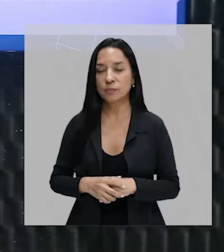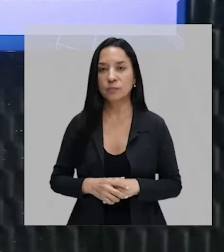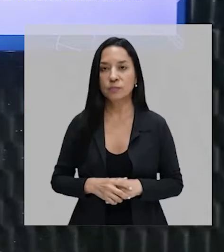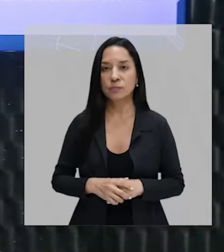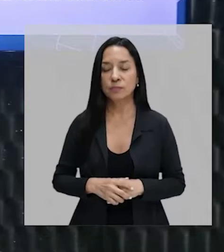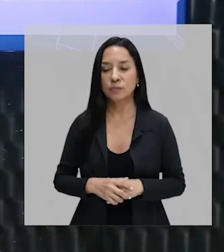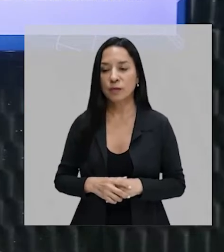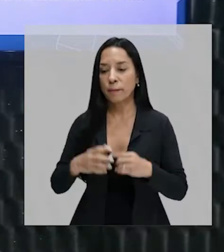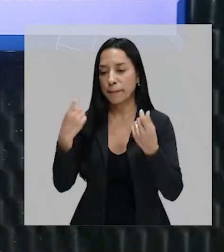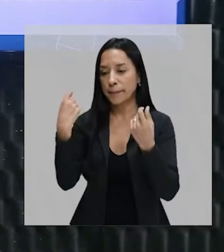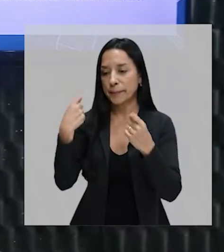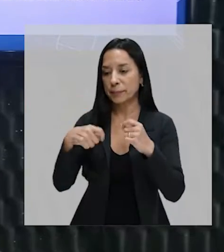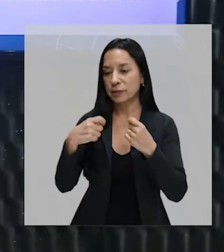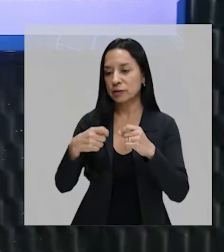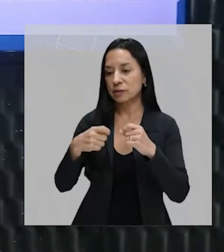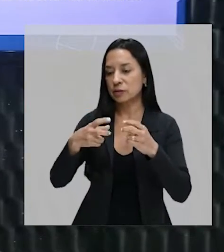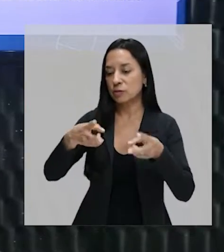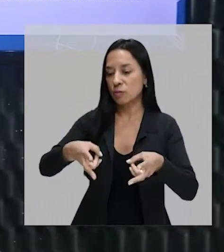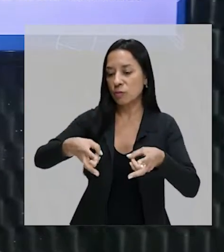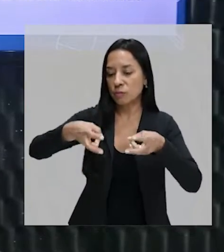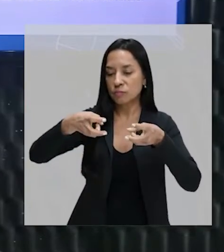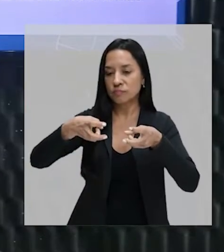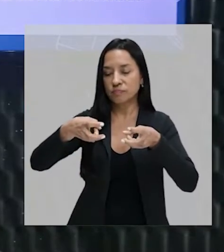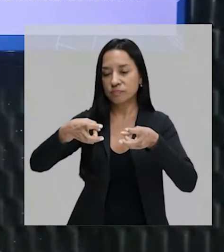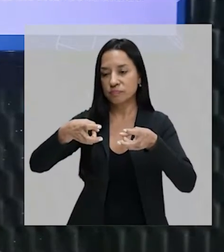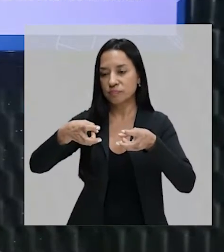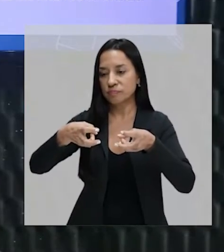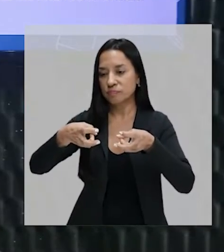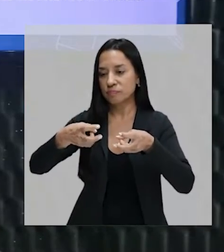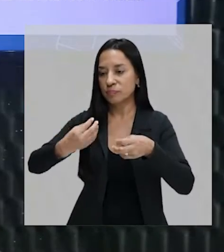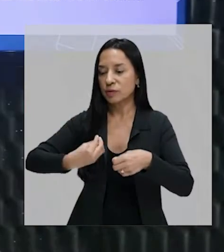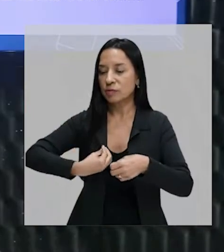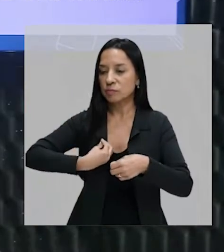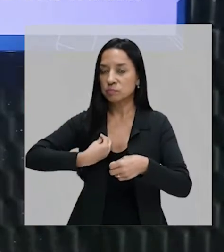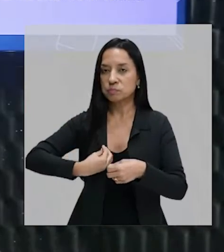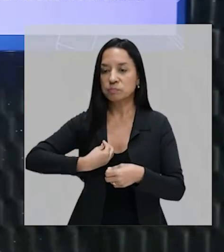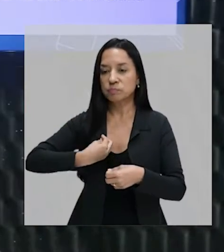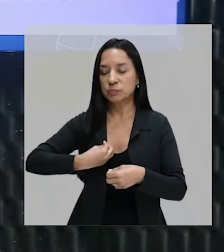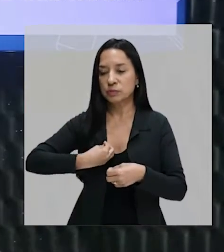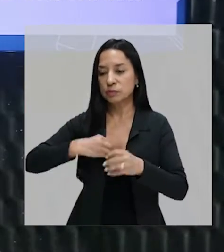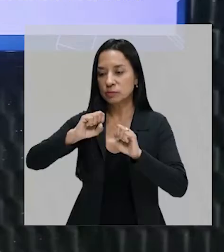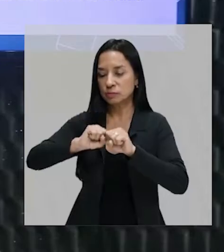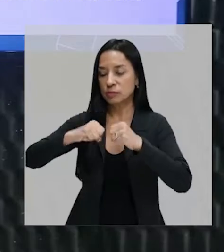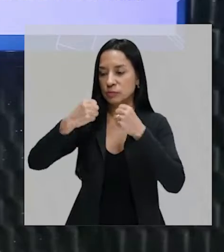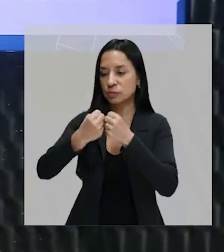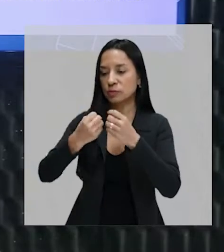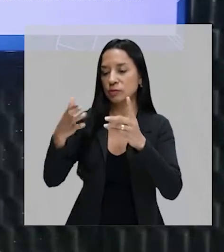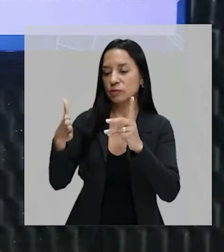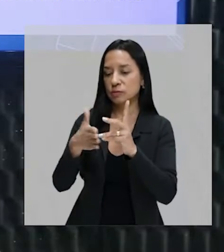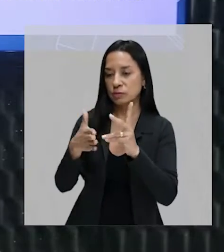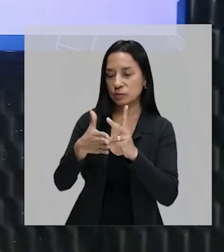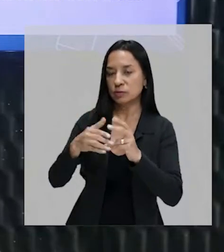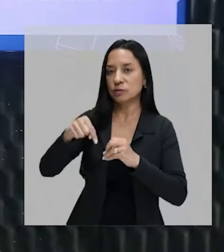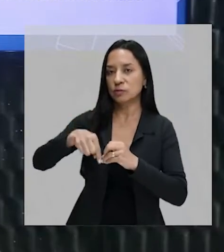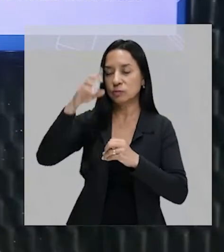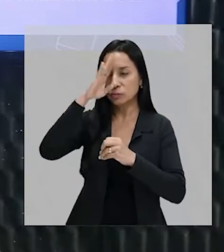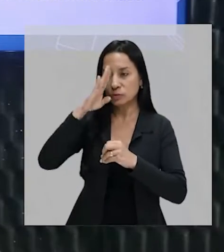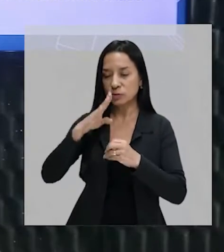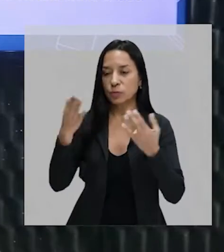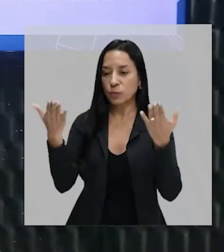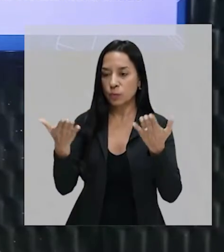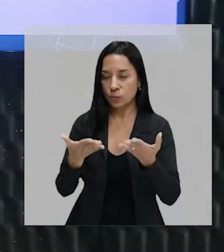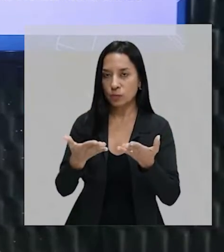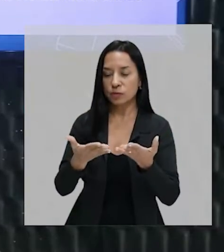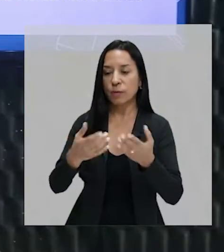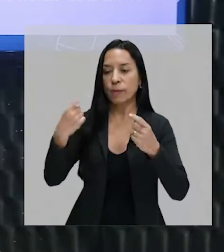O que é preciso te observar a presença dessas sociedades indígenas no Brasil atual